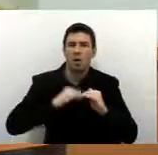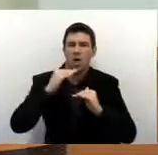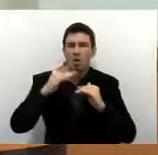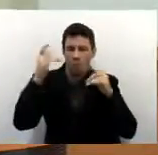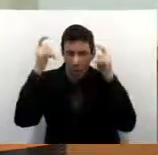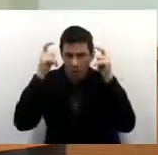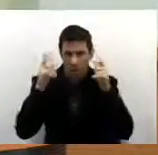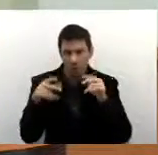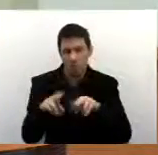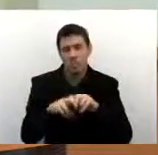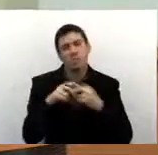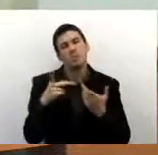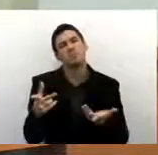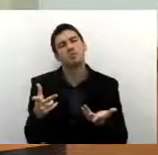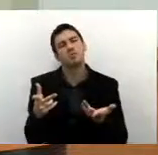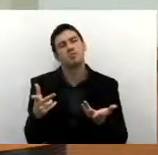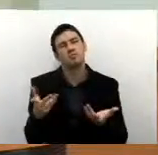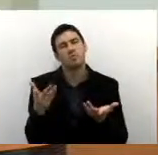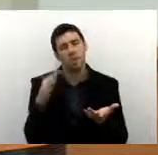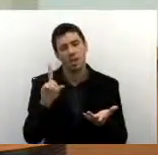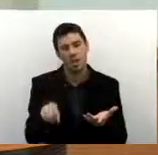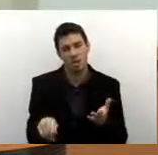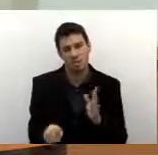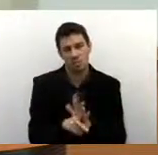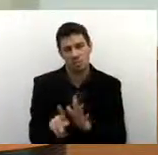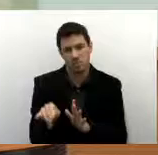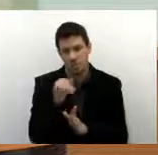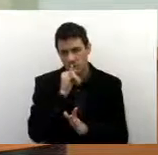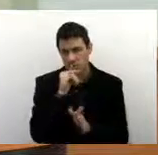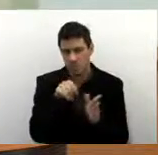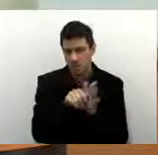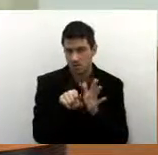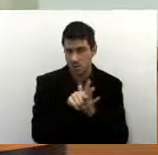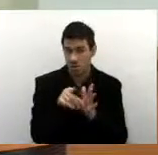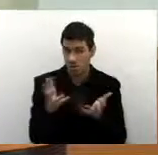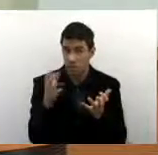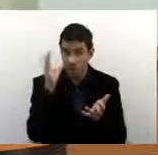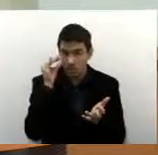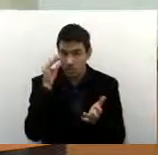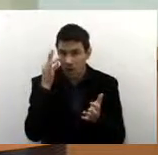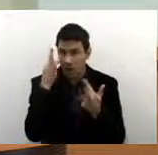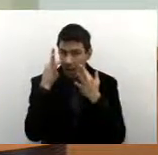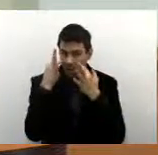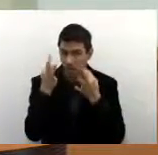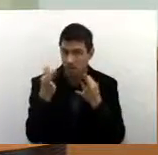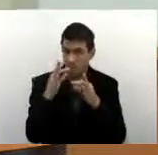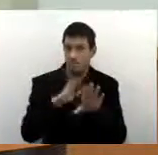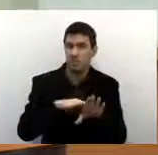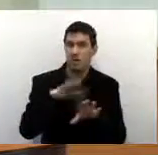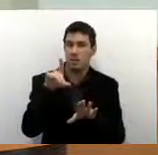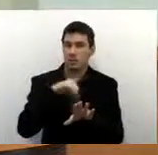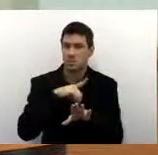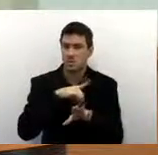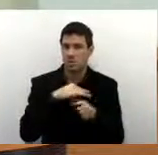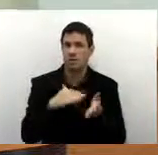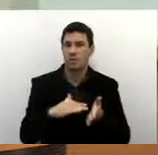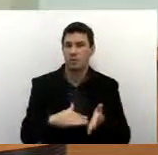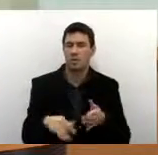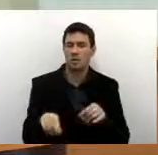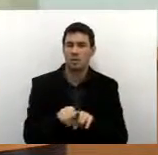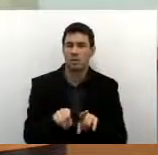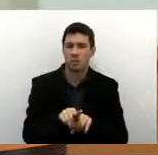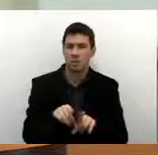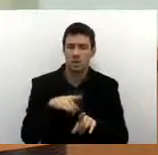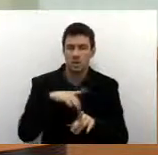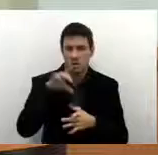porque o vereador é um vereador de oposição. Então, é essa questão que eu pediria para a Vossa Excelência ficar mais atento, que ali existe um secretário e um diretor não